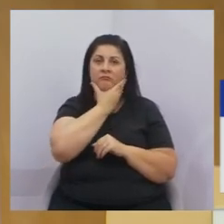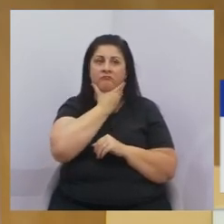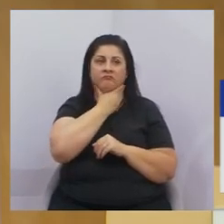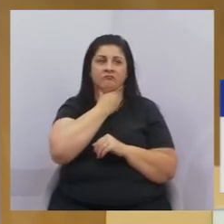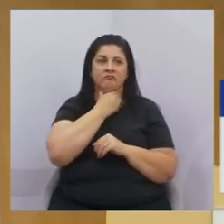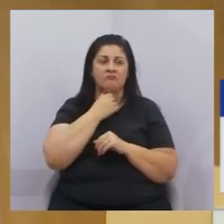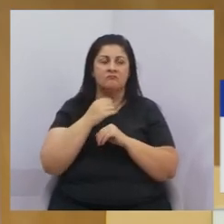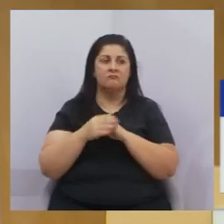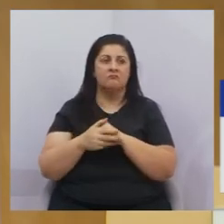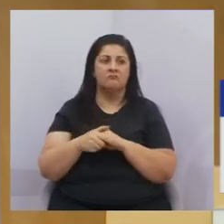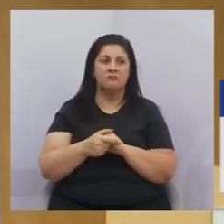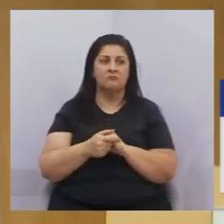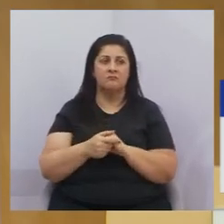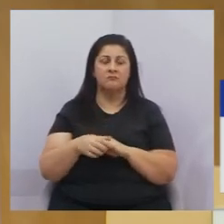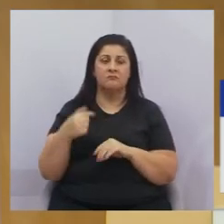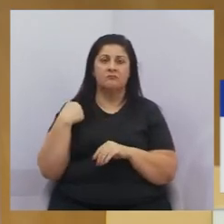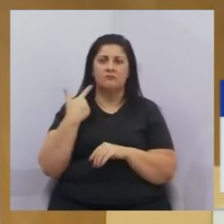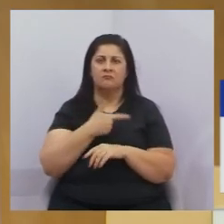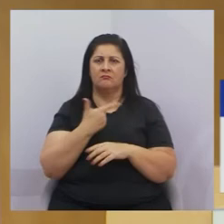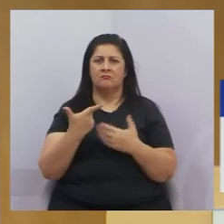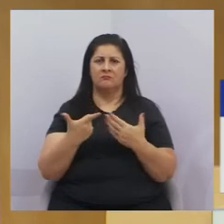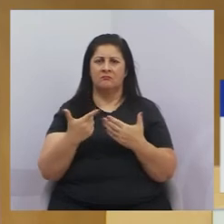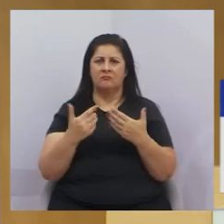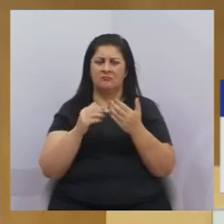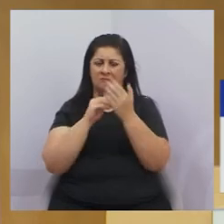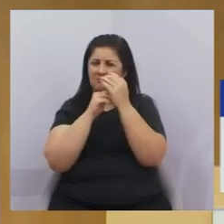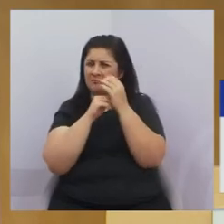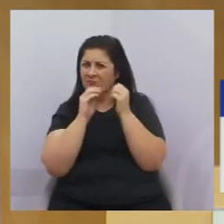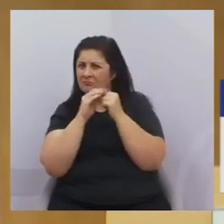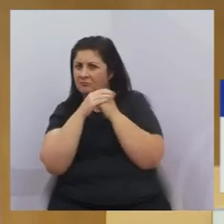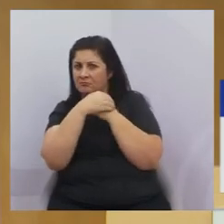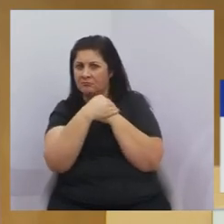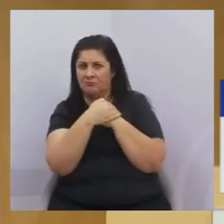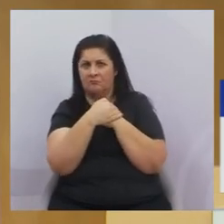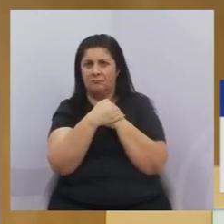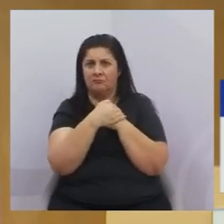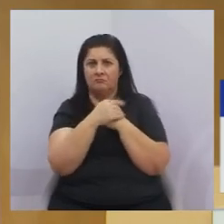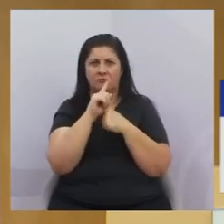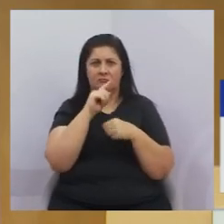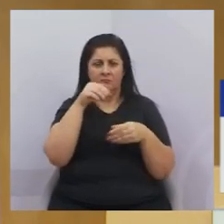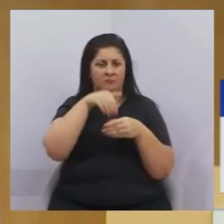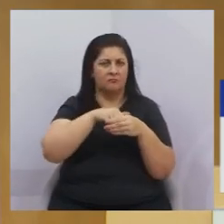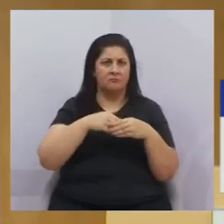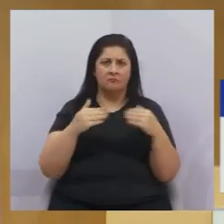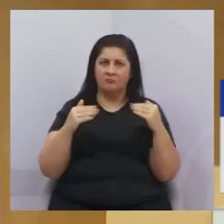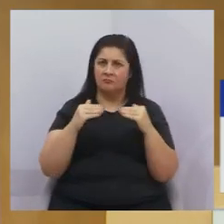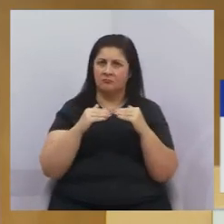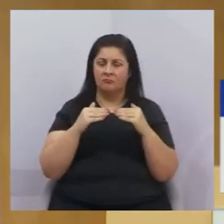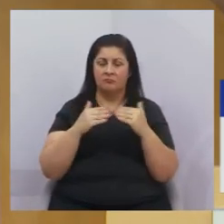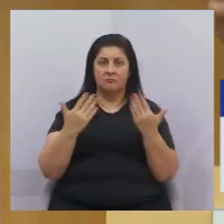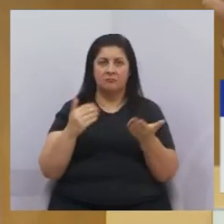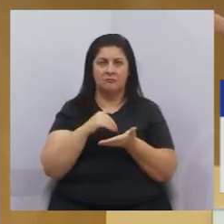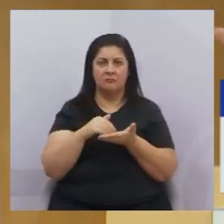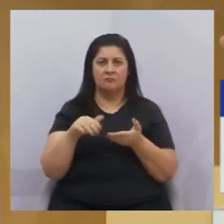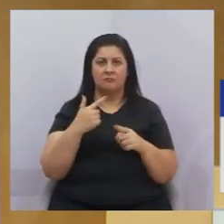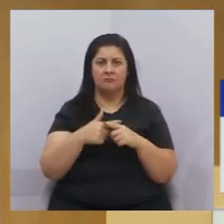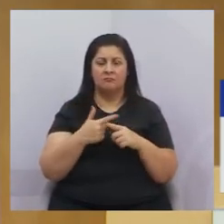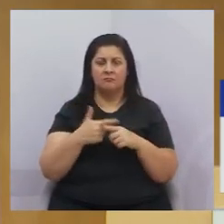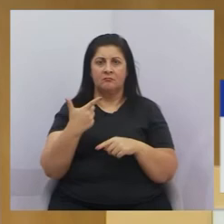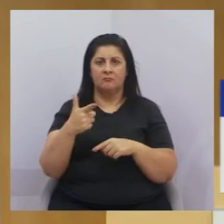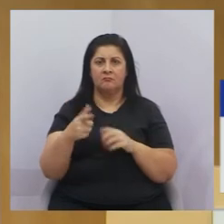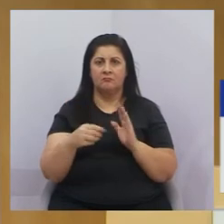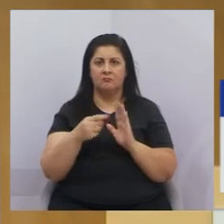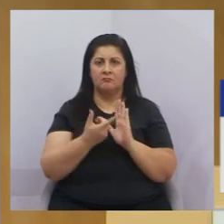essa realidade, a gente vai se esconder e dizer que não vai votar a favor de uma secretaria dessa porque não tem orçamento?